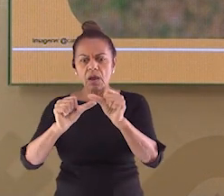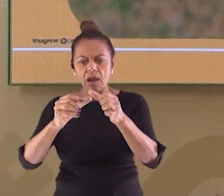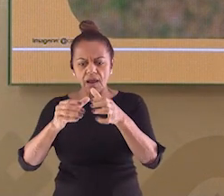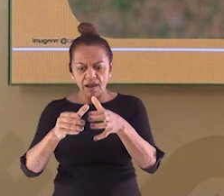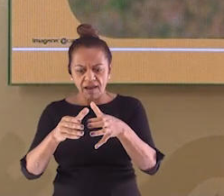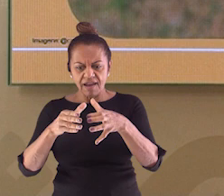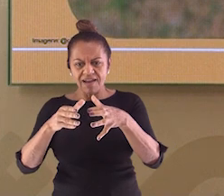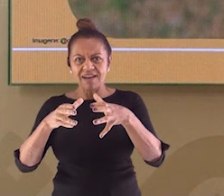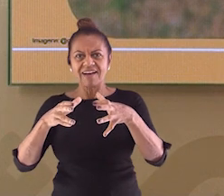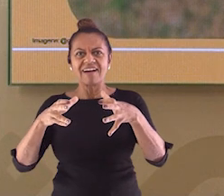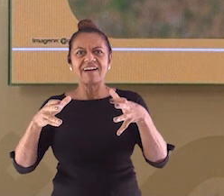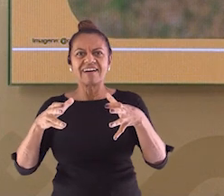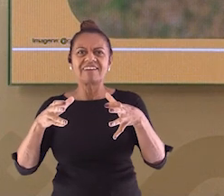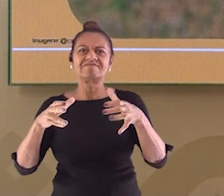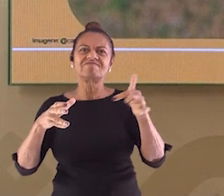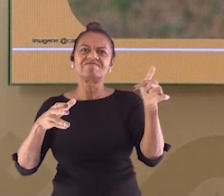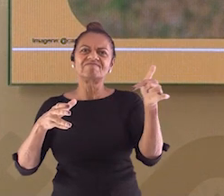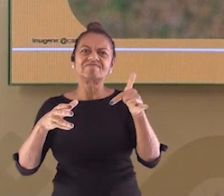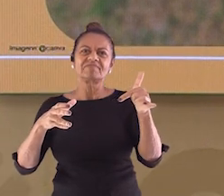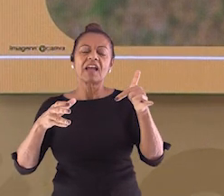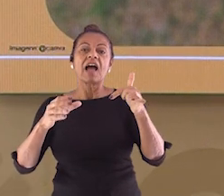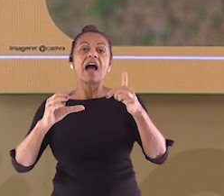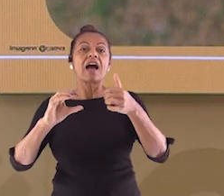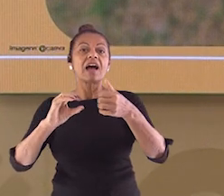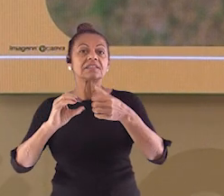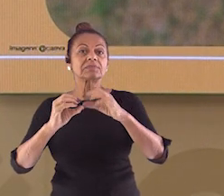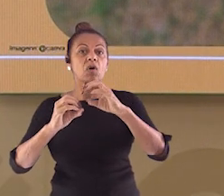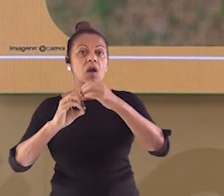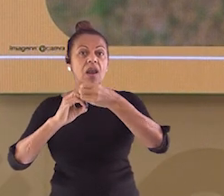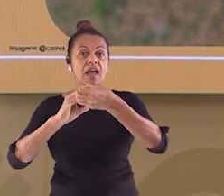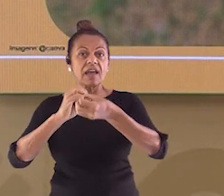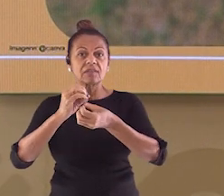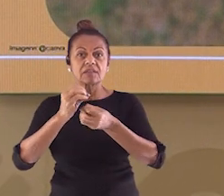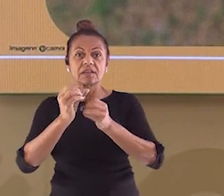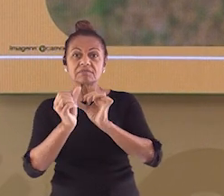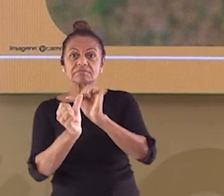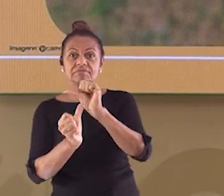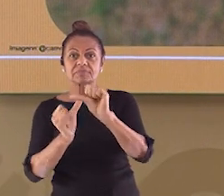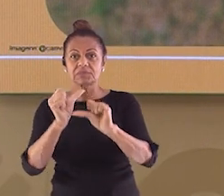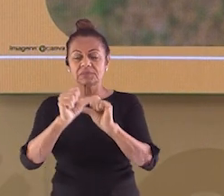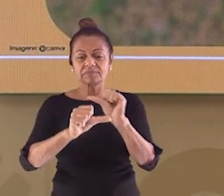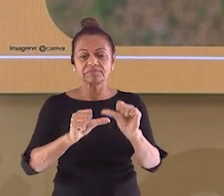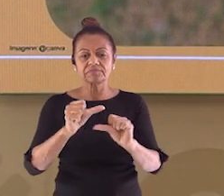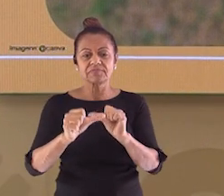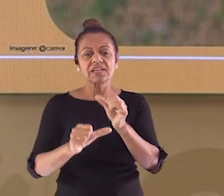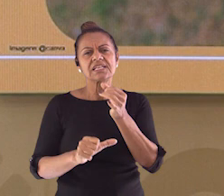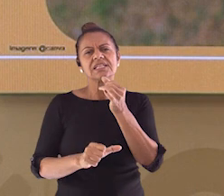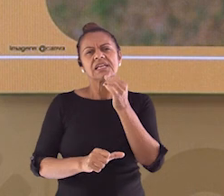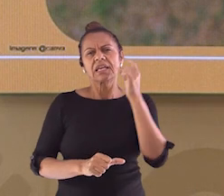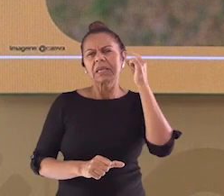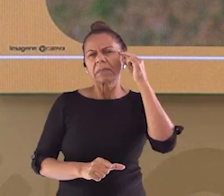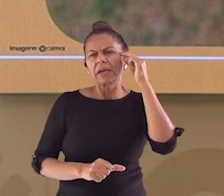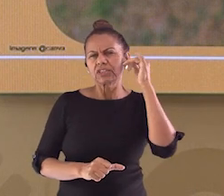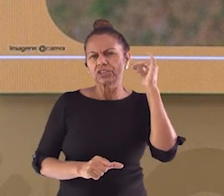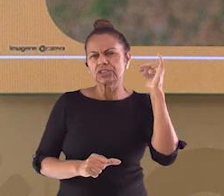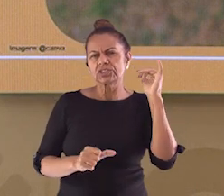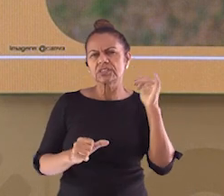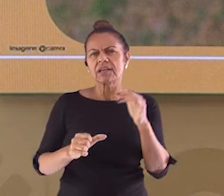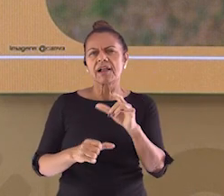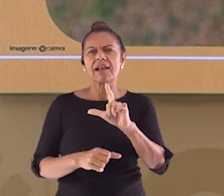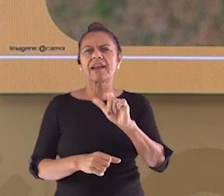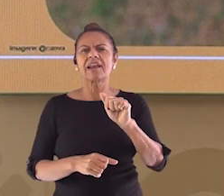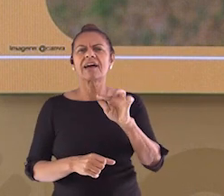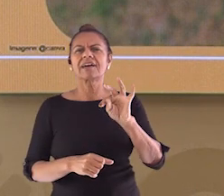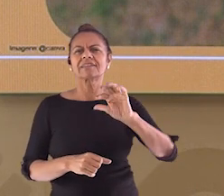sua constituição em nível molecular. Por exemplo, imagine essa lata aqui. Essa lata, ela foi deixada por